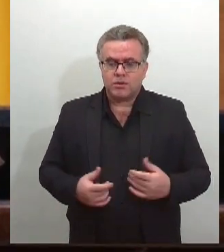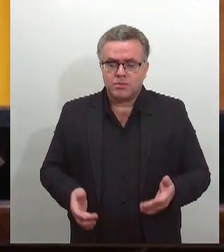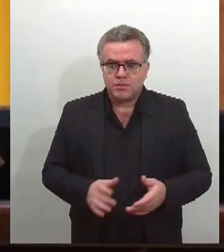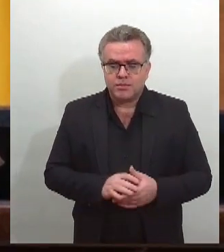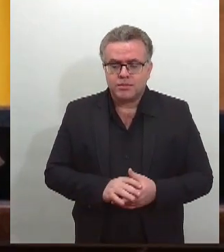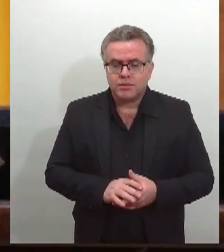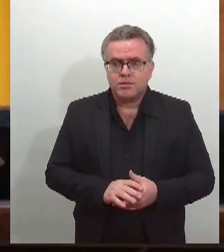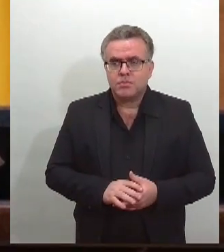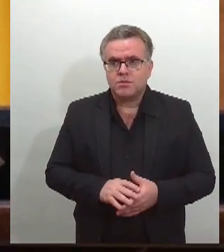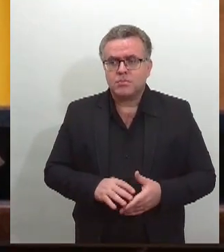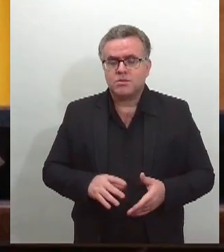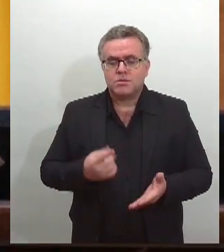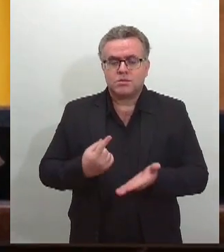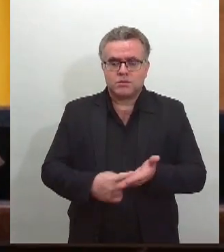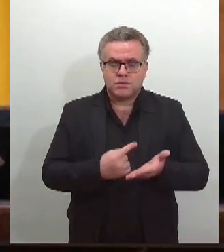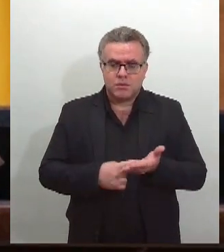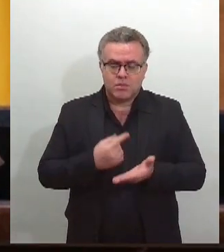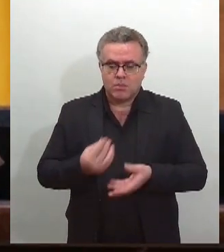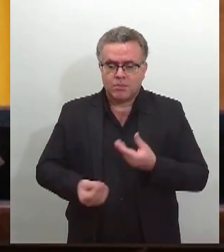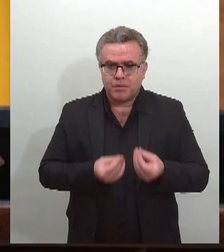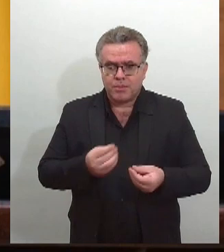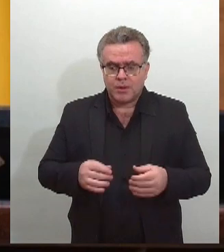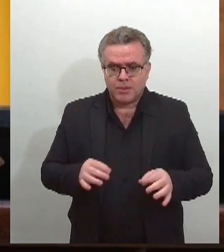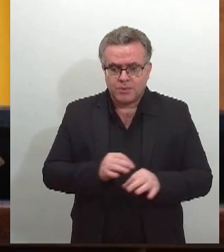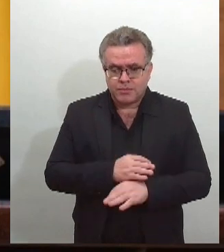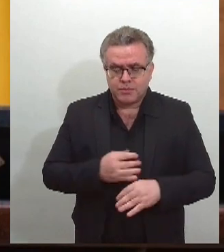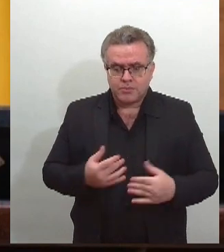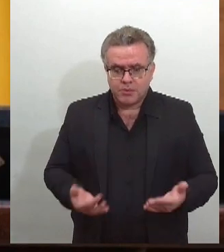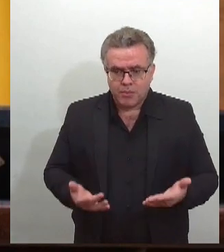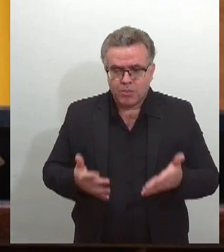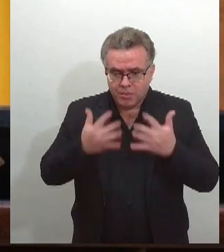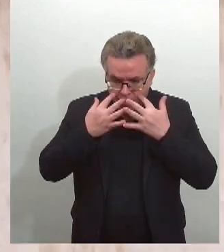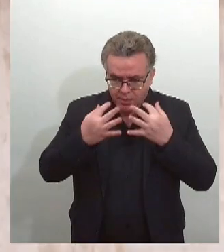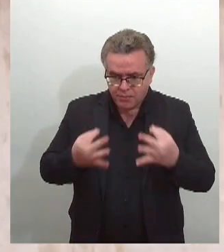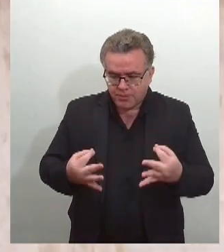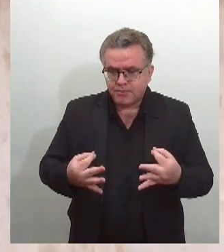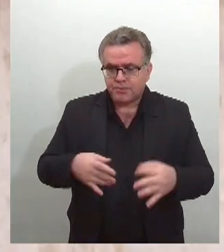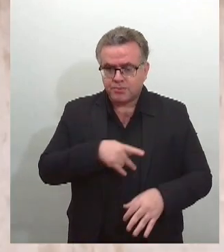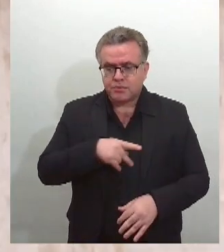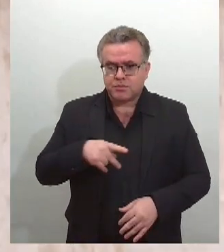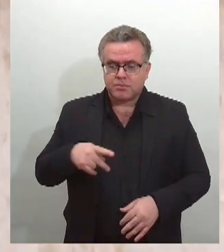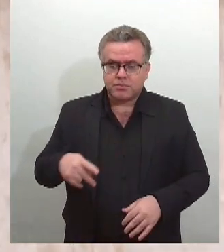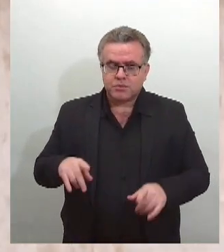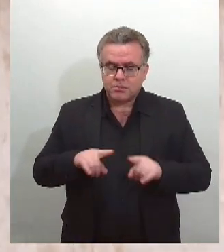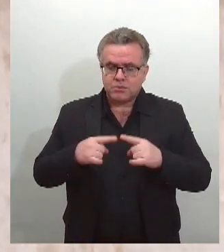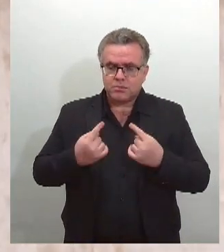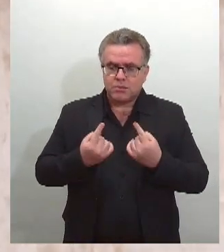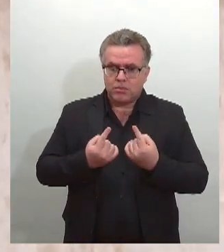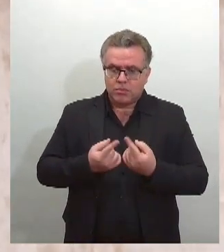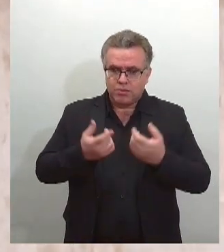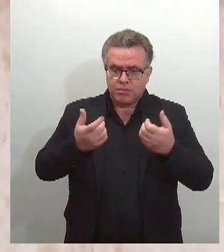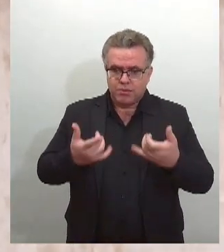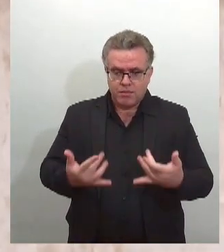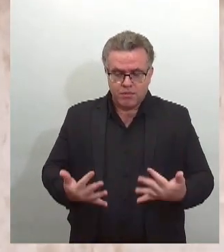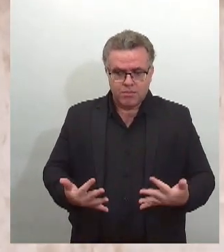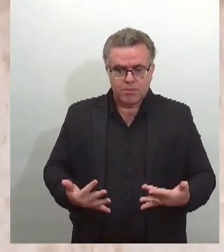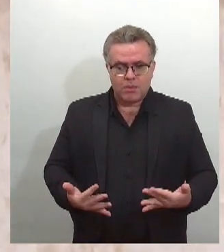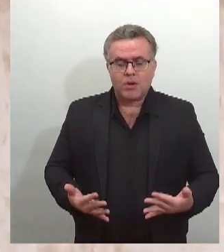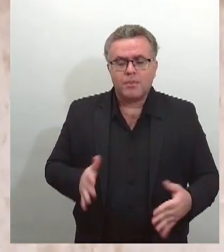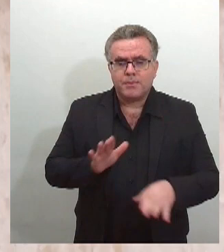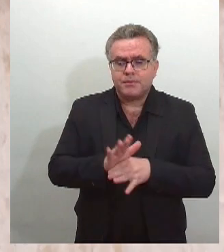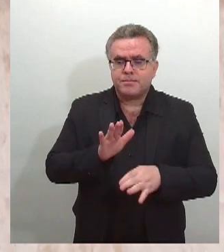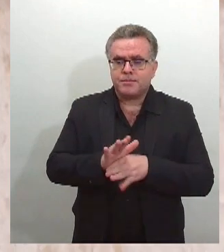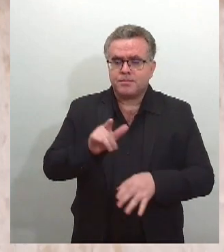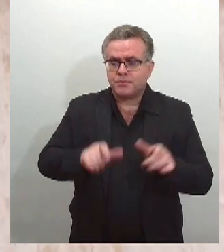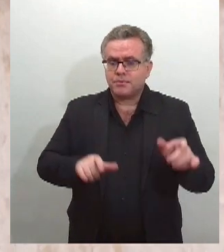a pedido do autor do requerimento presidiu a sessão, justificou que ajudar os pequenos e médios produtores